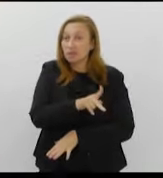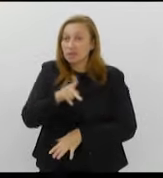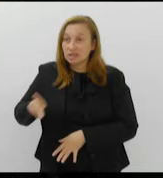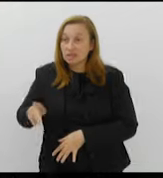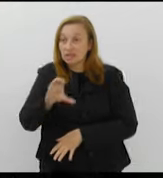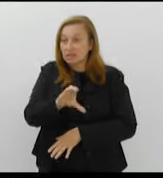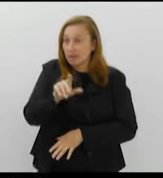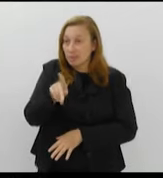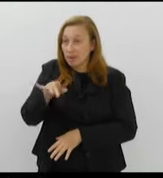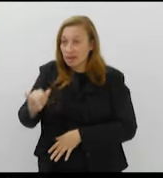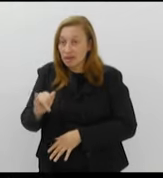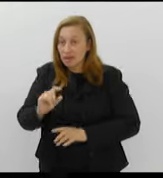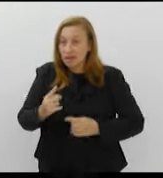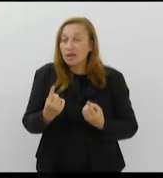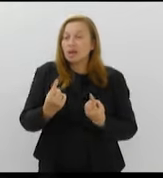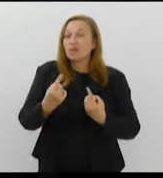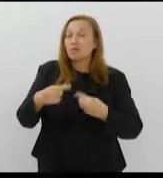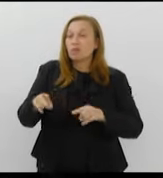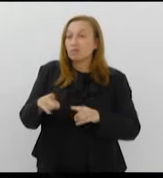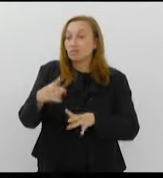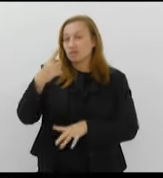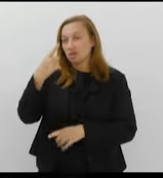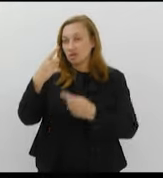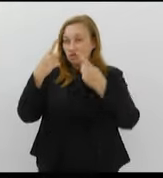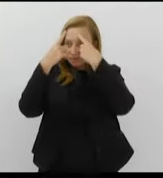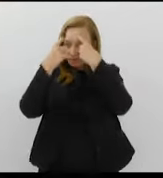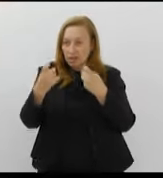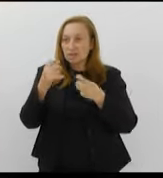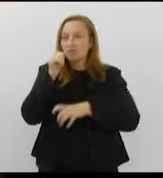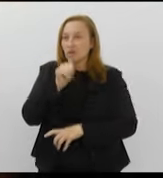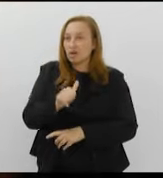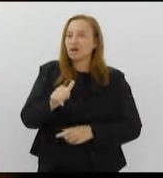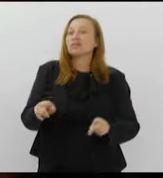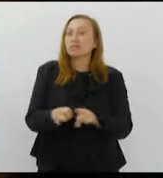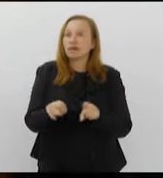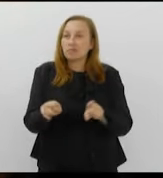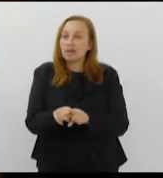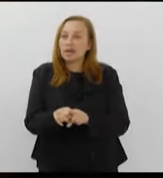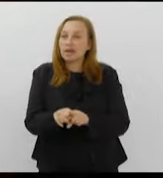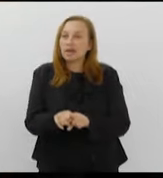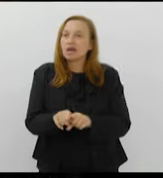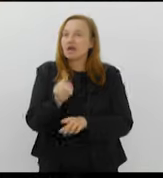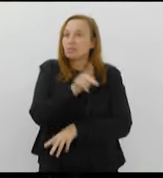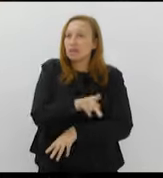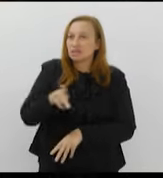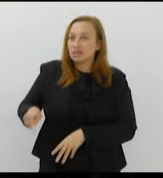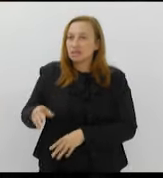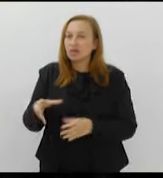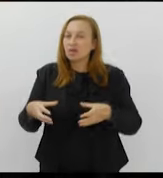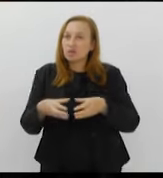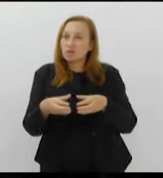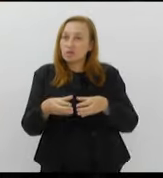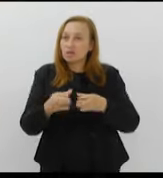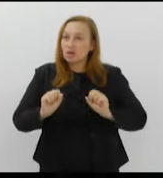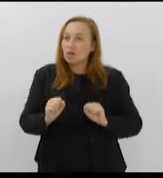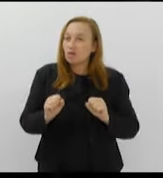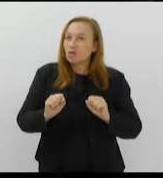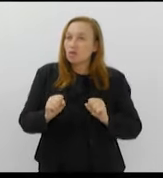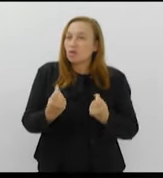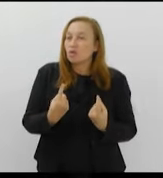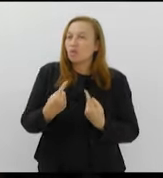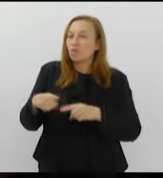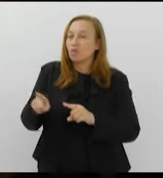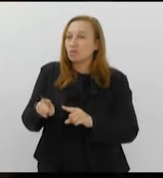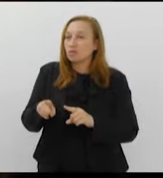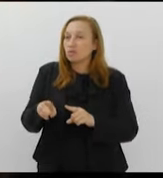CPI de combate à violência contra a mulher, do feminicídio, foi também presidenta da Comissão de Combate à Violência